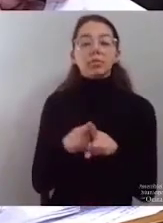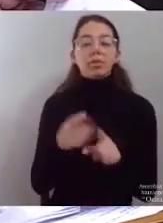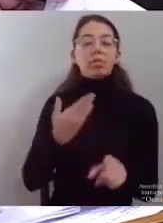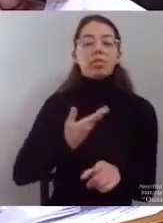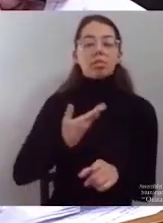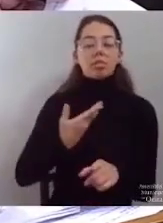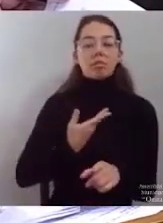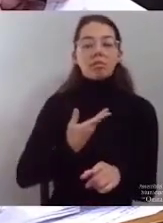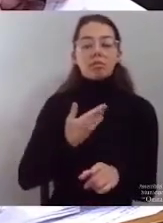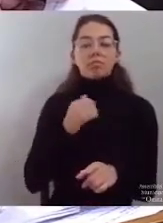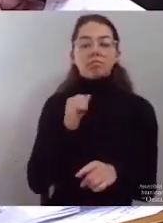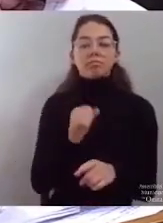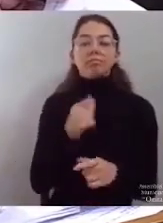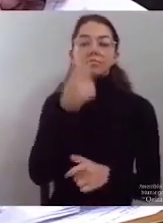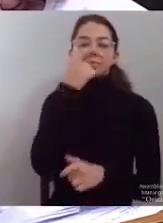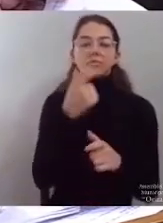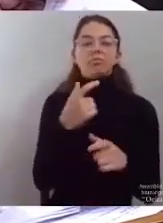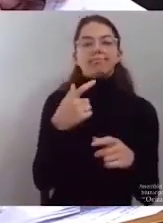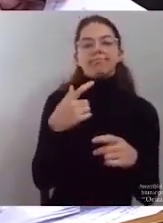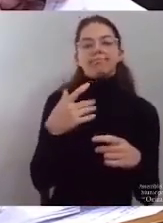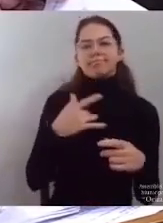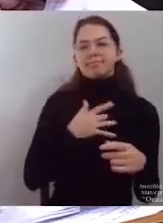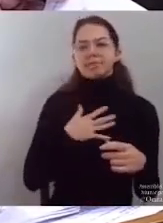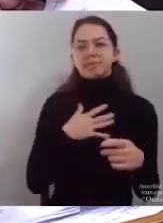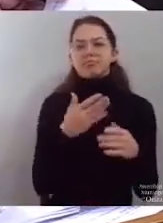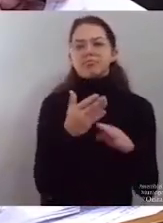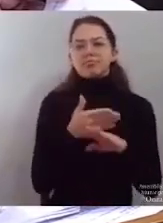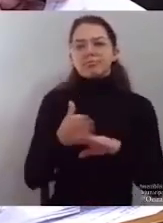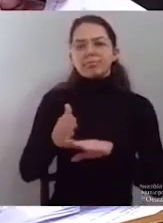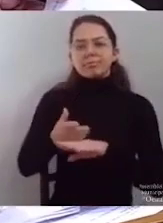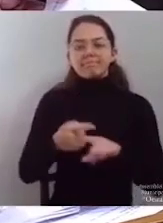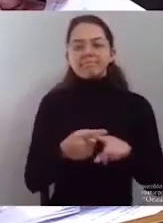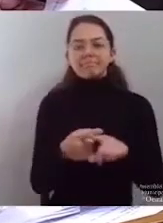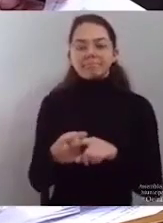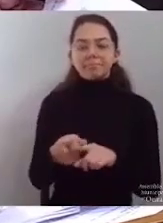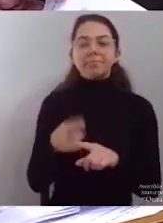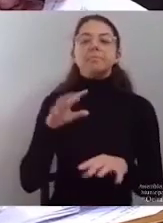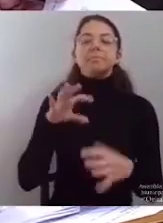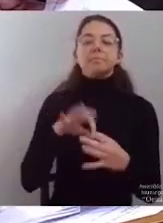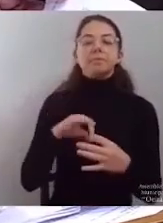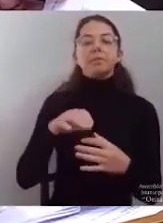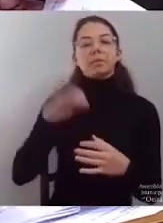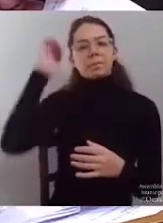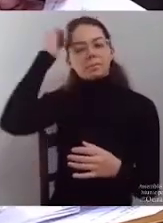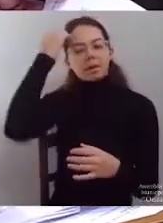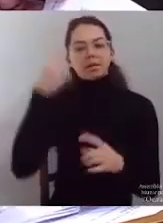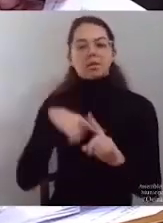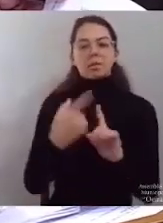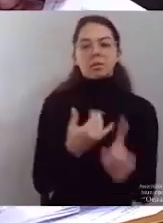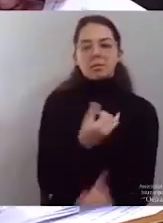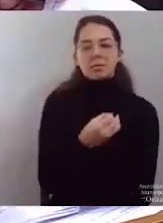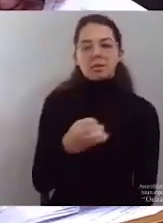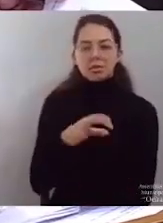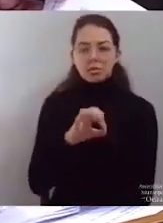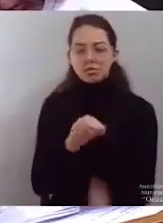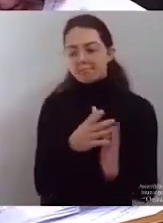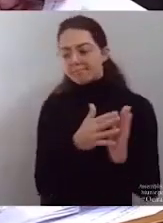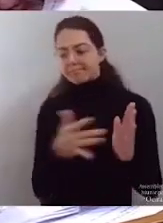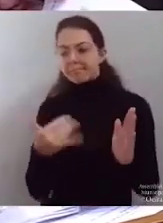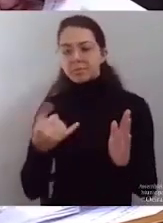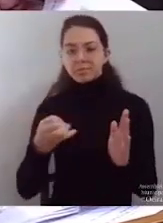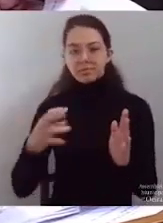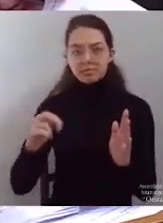dos acionistas relativas à cobertura dos prejuízos dos anos 2008 a 2013, tendo assim considerado que este ativo tem